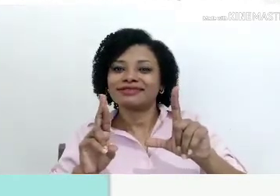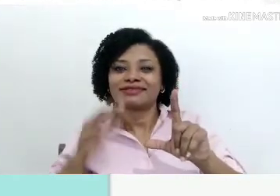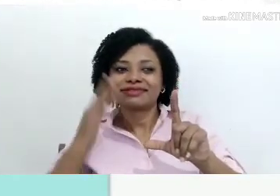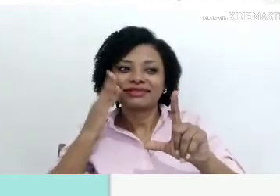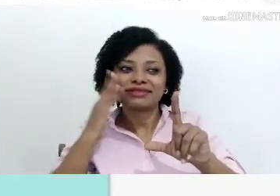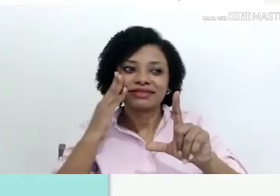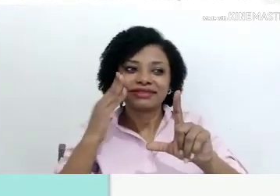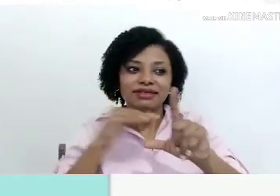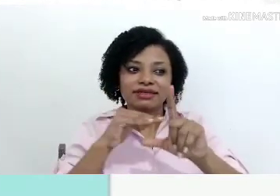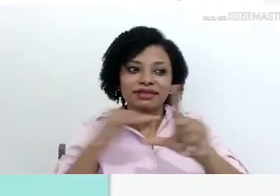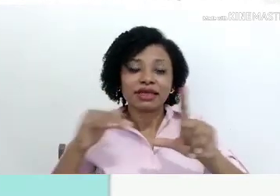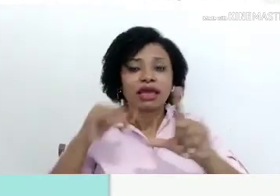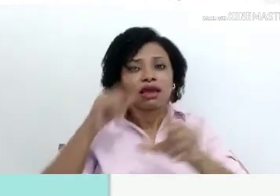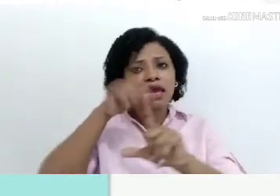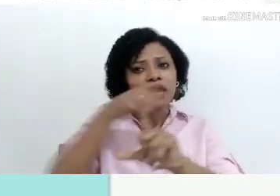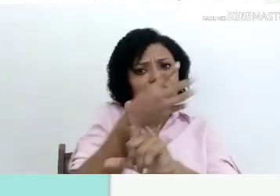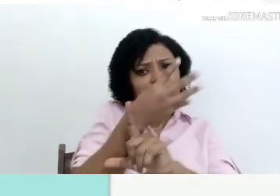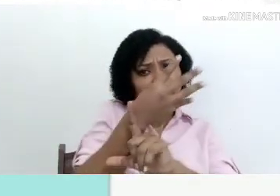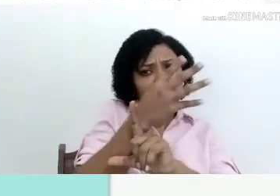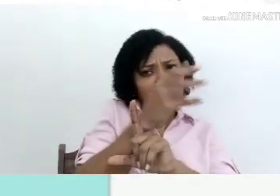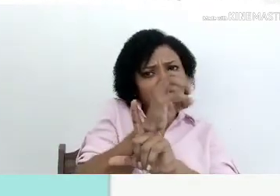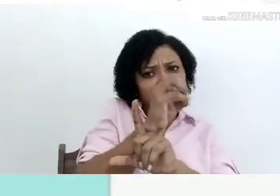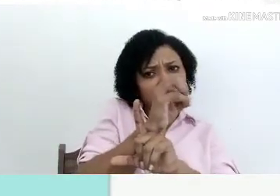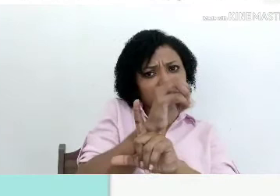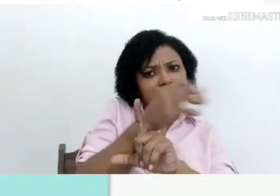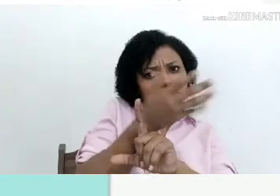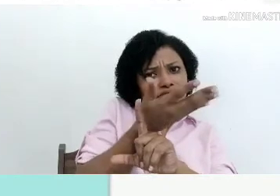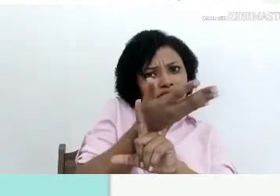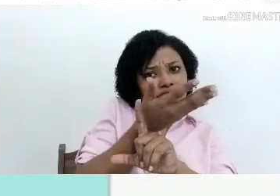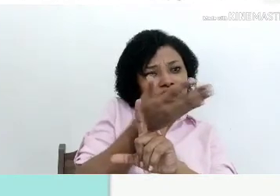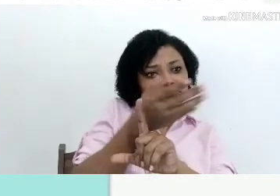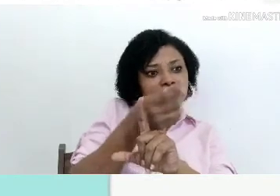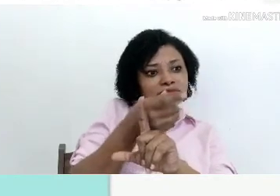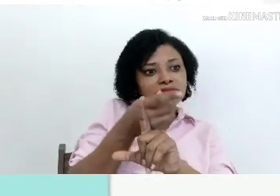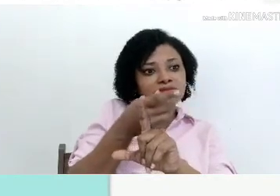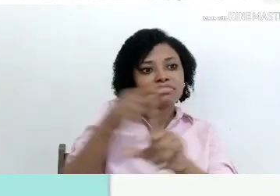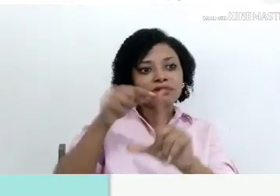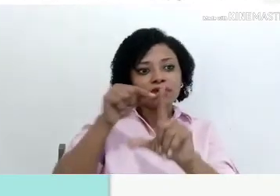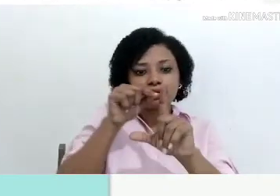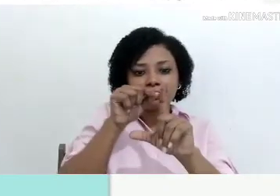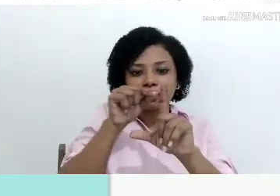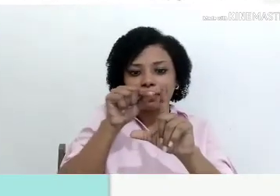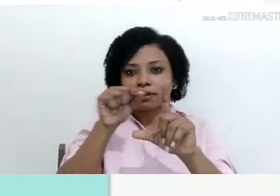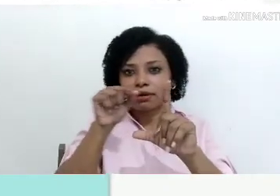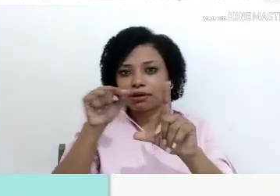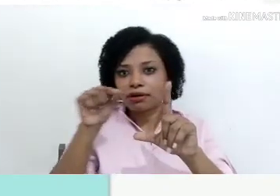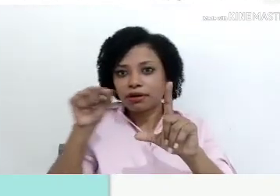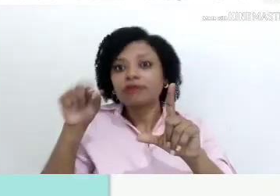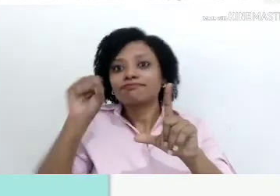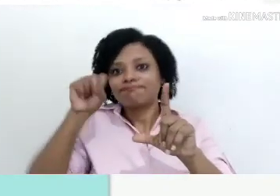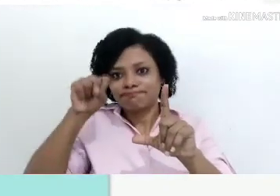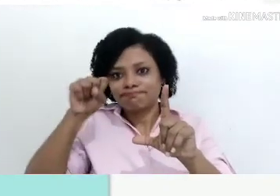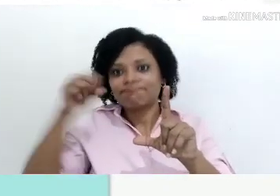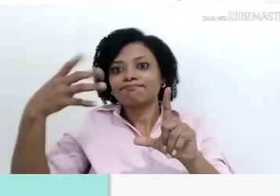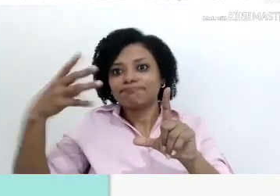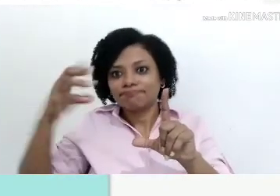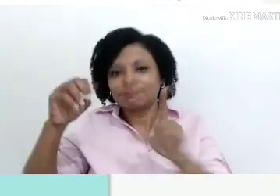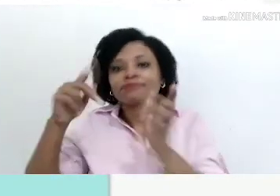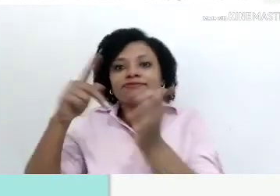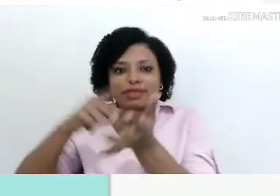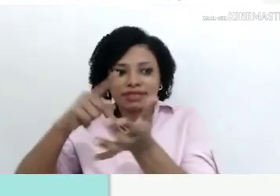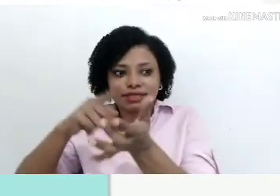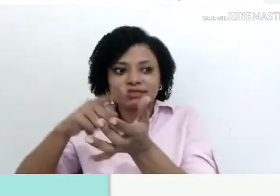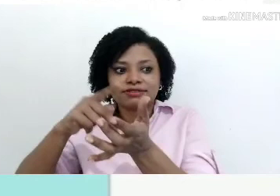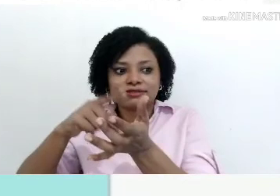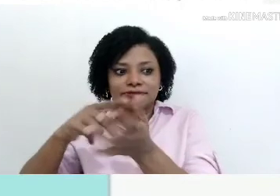40? Bom, gente, se ele está aqui mostrando C e D, é só olhar aqui no gráfico, é 40, então verdadeiro. A